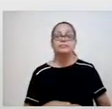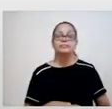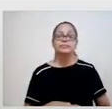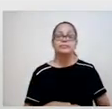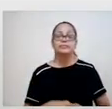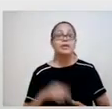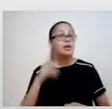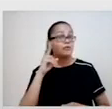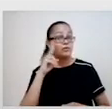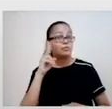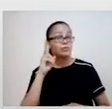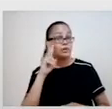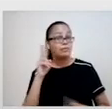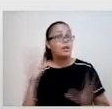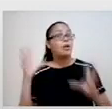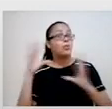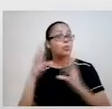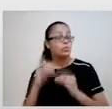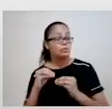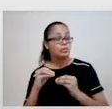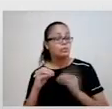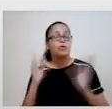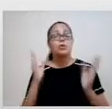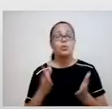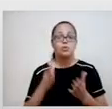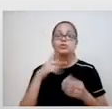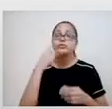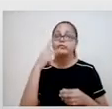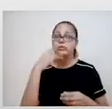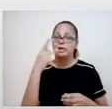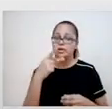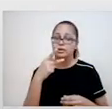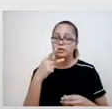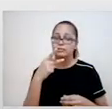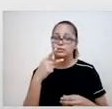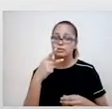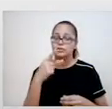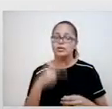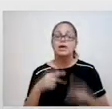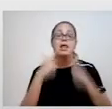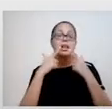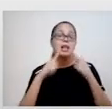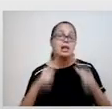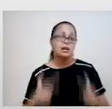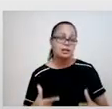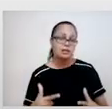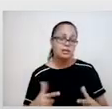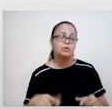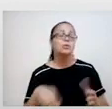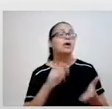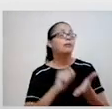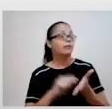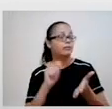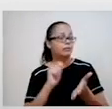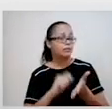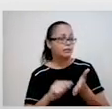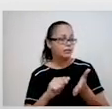Vamos retomar então o que nós aprendemos hoje. Hoje nós falamos mais então da língua escrita, né, do